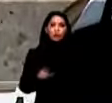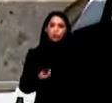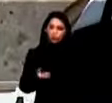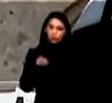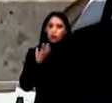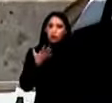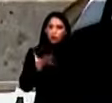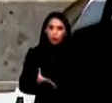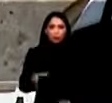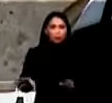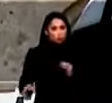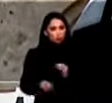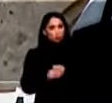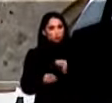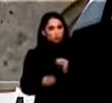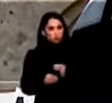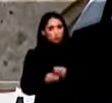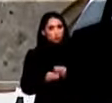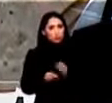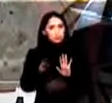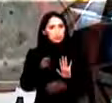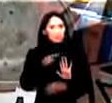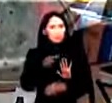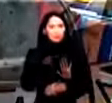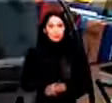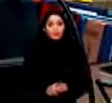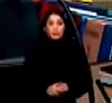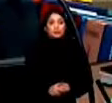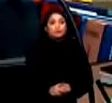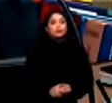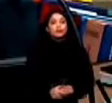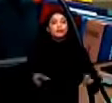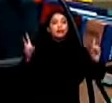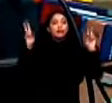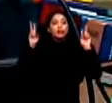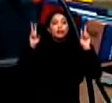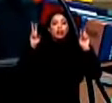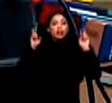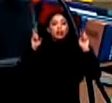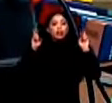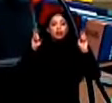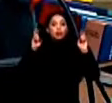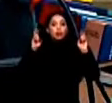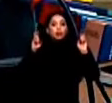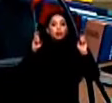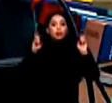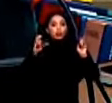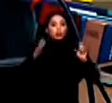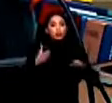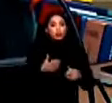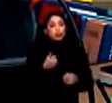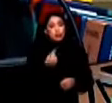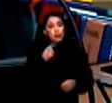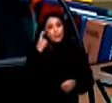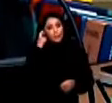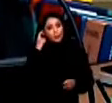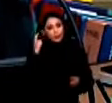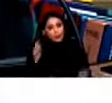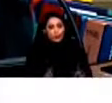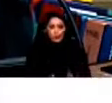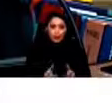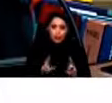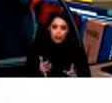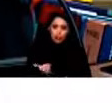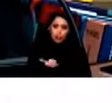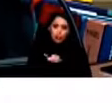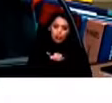os subsídios dos colegas e baixo uma outra resolução. Sobre a questão de ordem, eu adianto minha discordância, logicamente com as